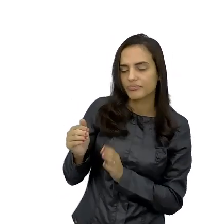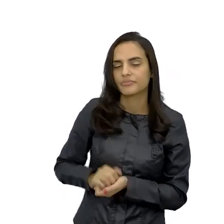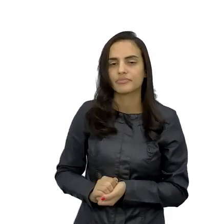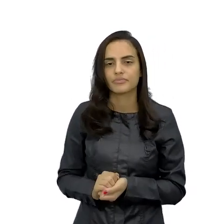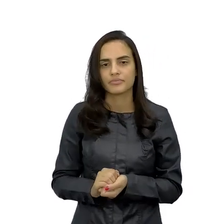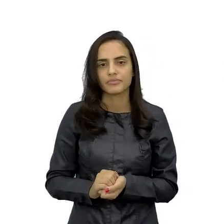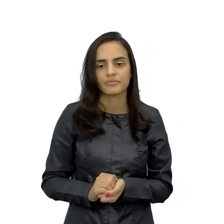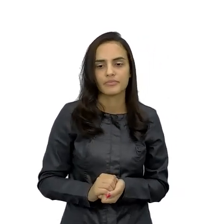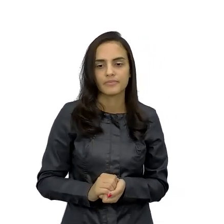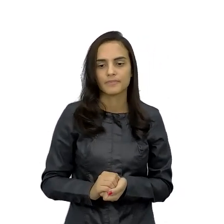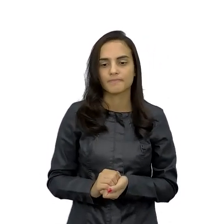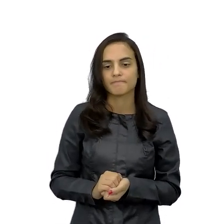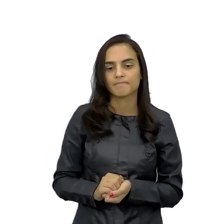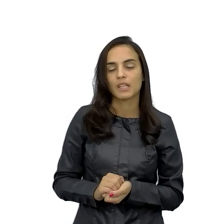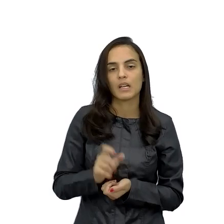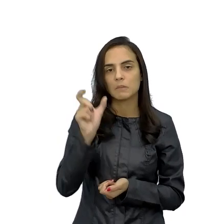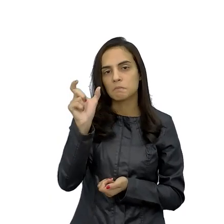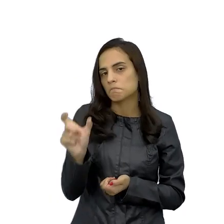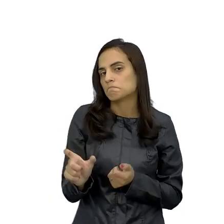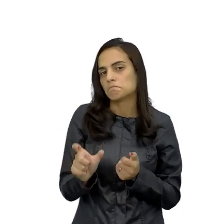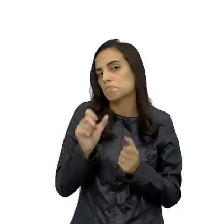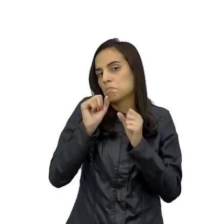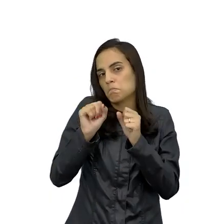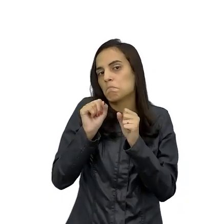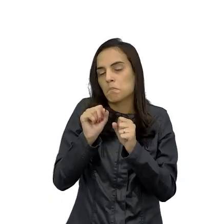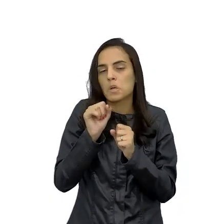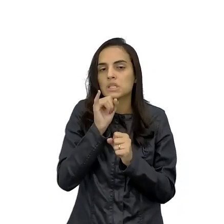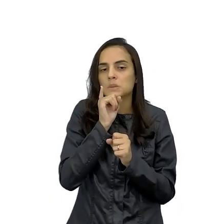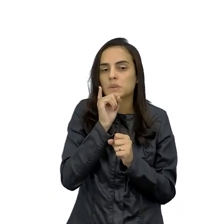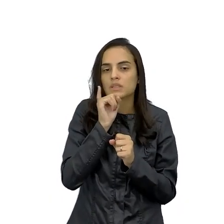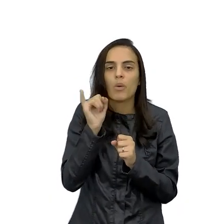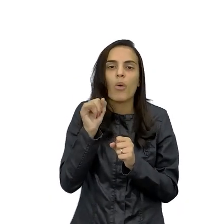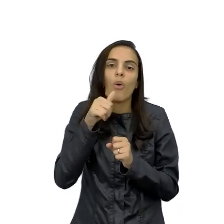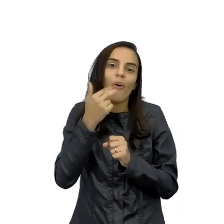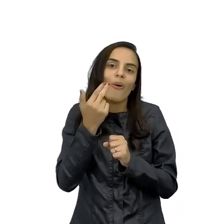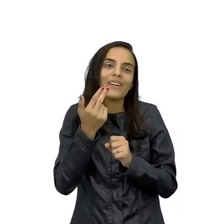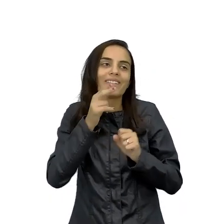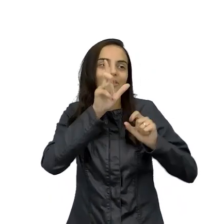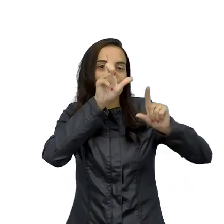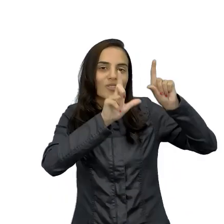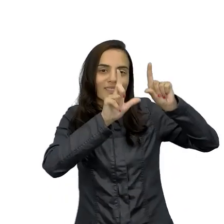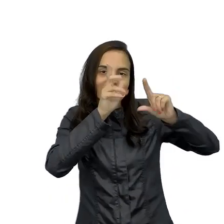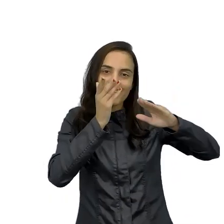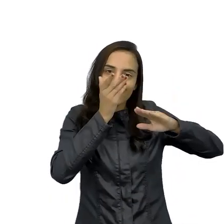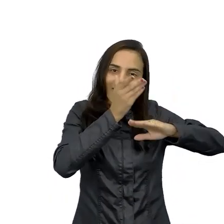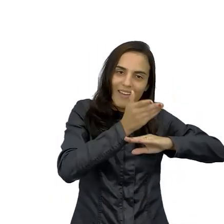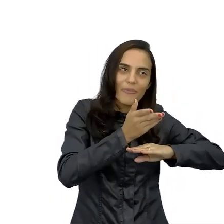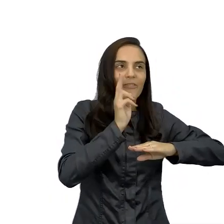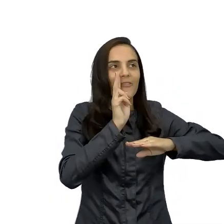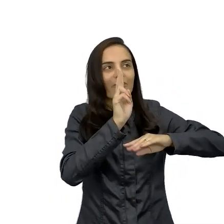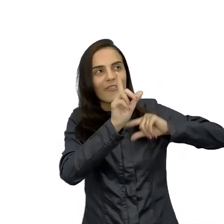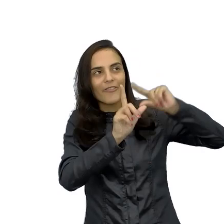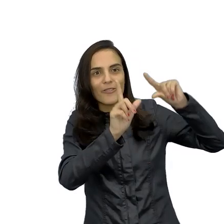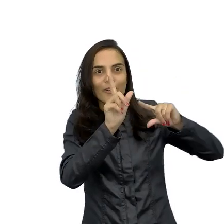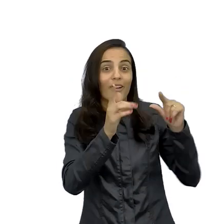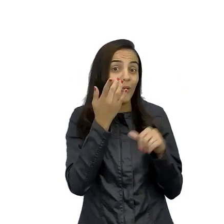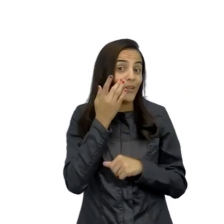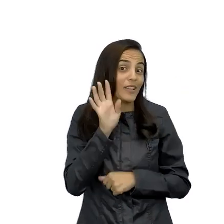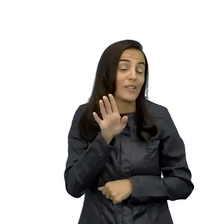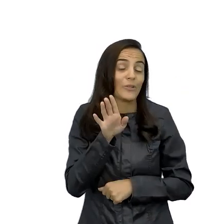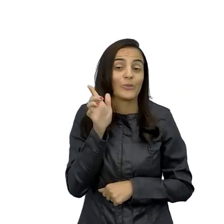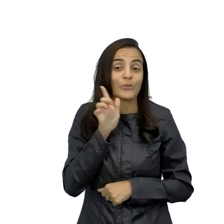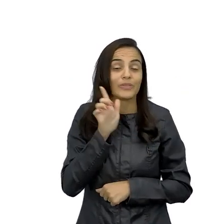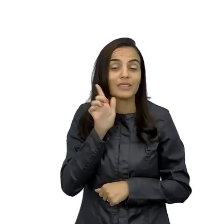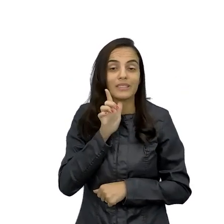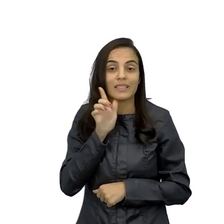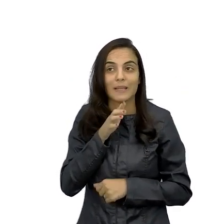que alguém, né, que a gente possa, ou ir no cinema, né, quem sabe ainda a gente vai conseguir fazer isso de uma forma